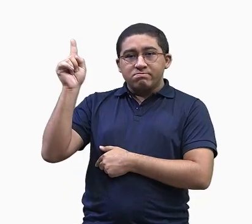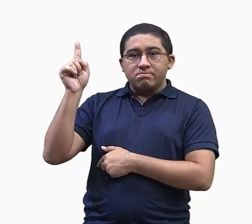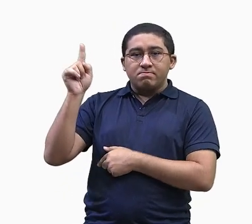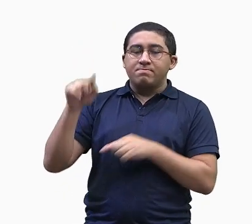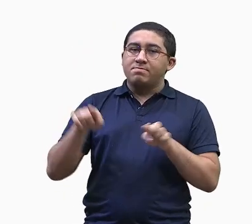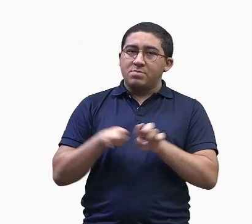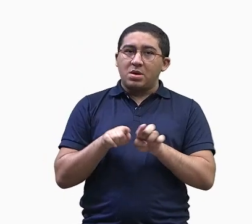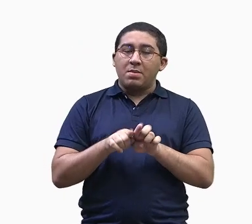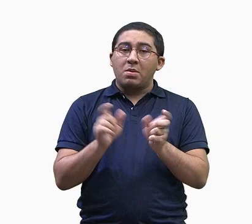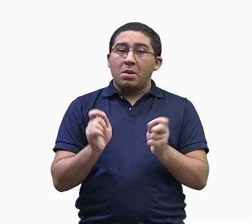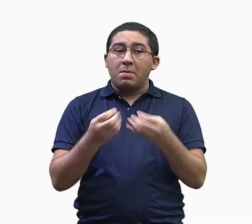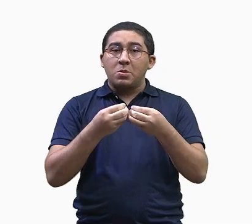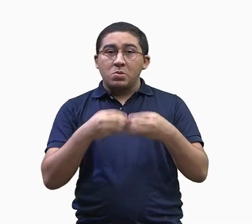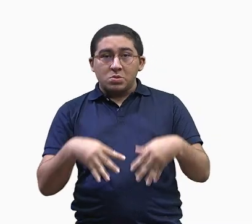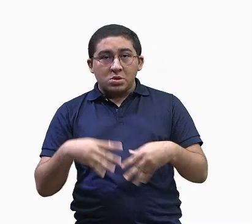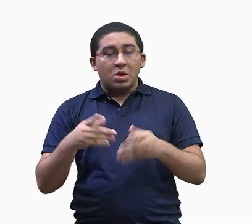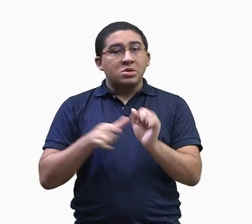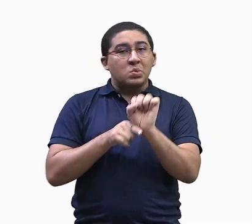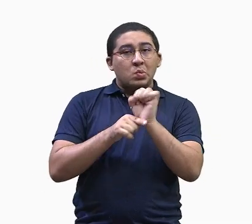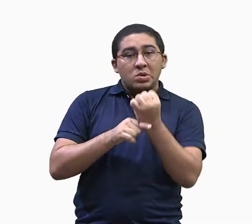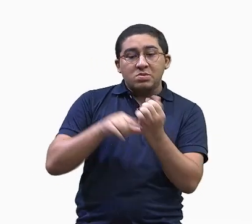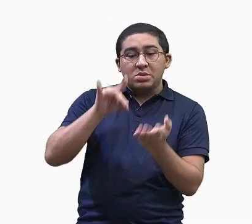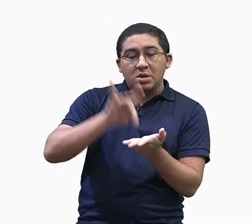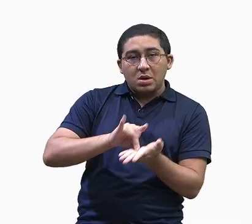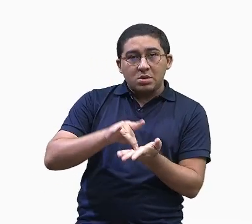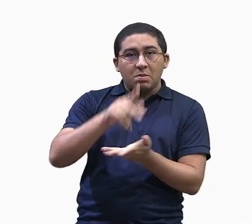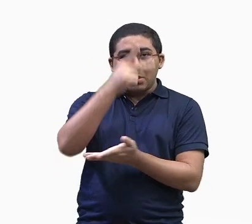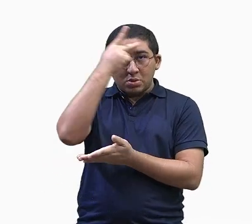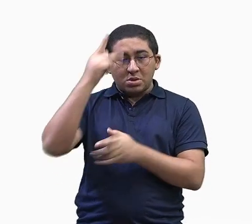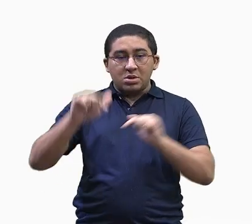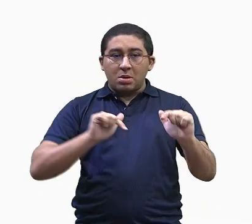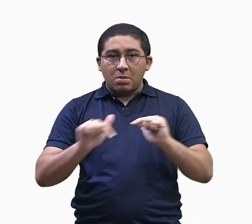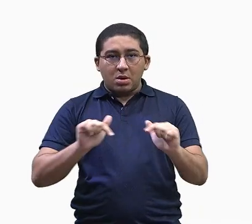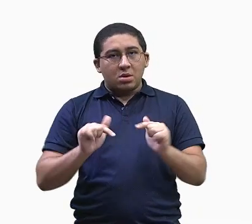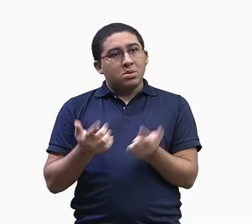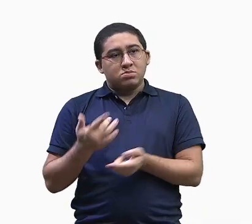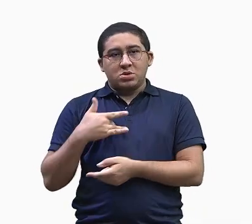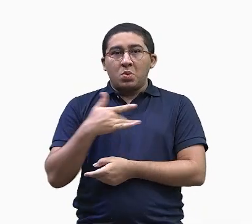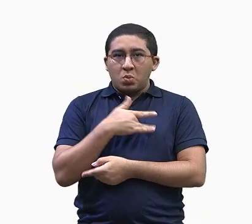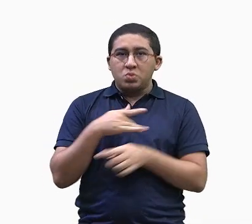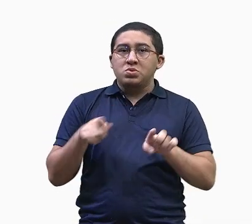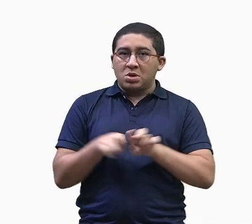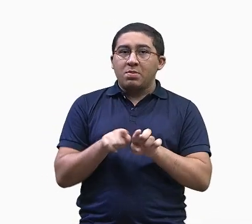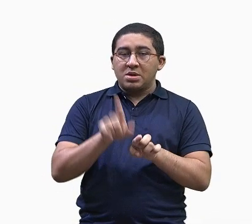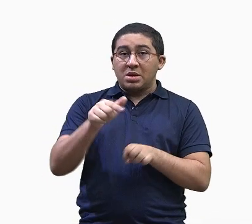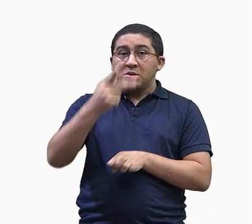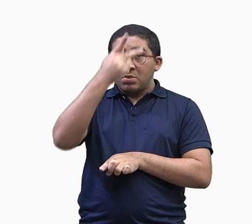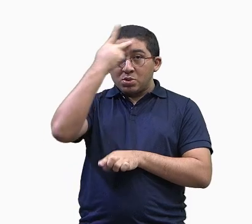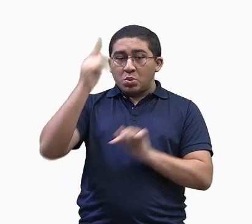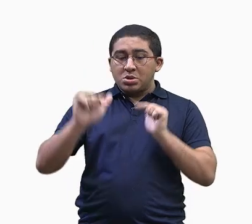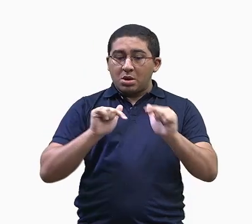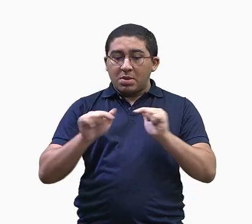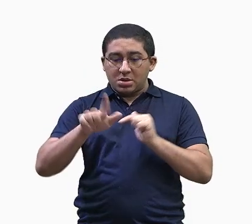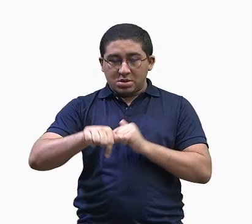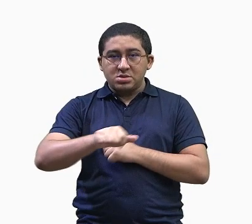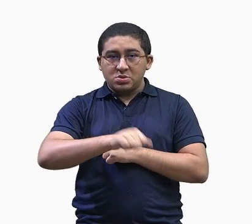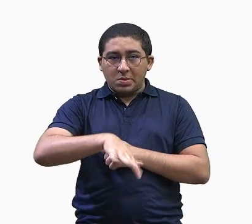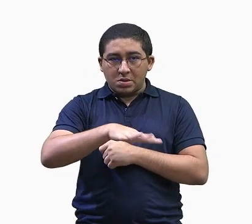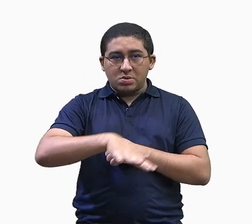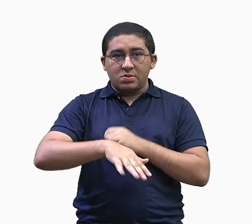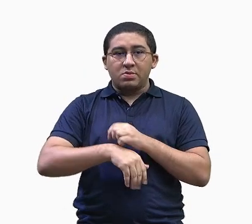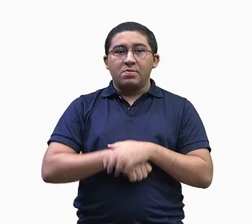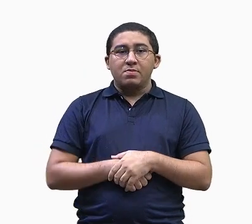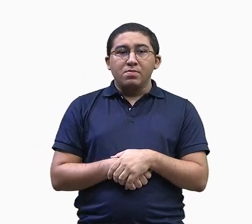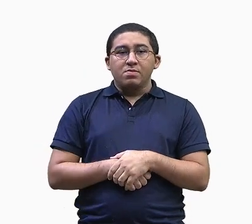compromete ali a segurança dos trabalhadores e até mesmo a própria saúde, né, desses trabalhadores. A